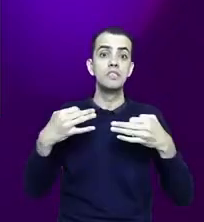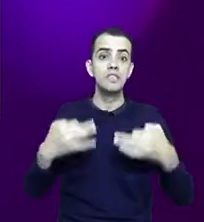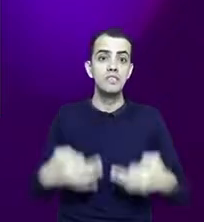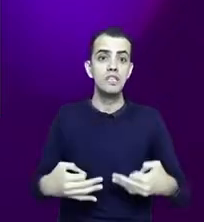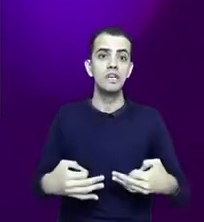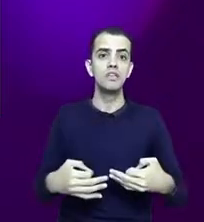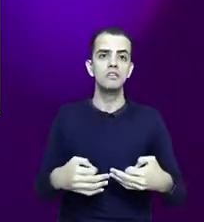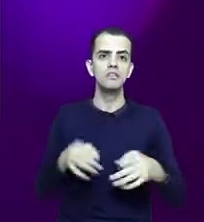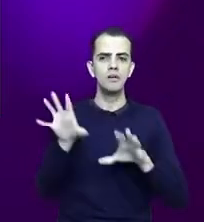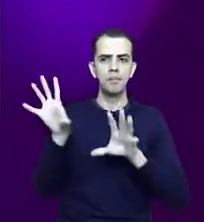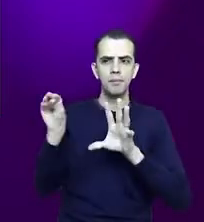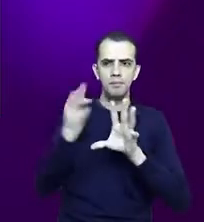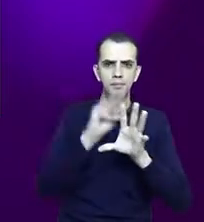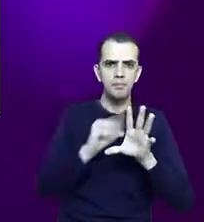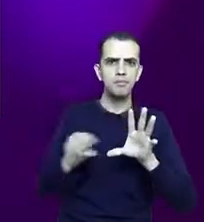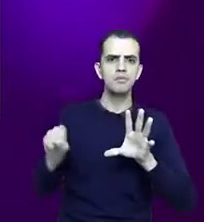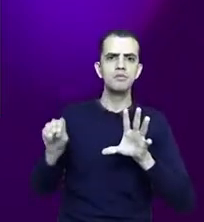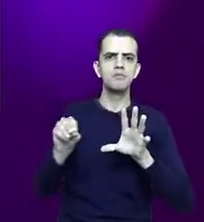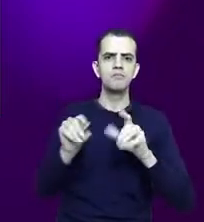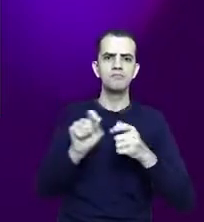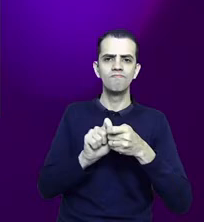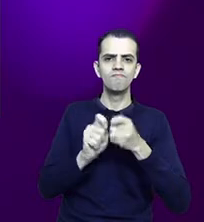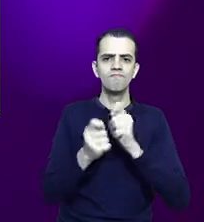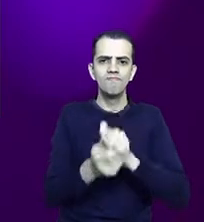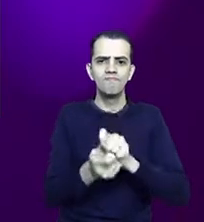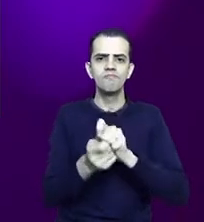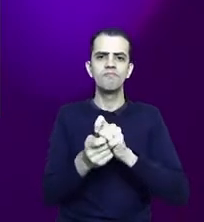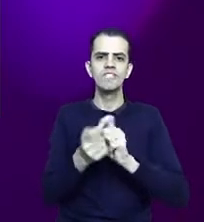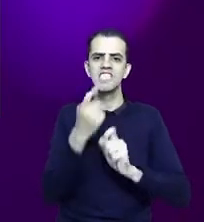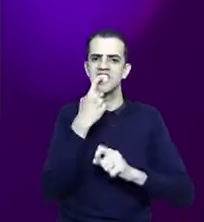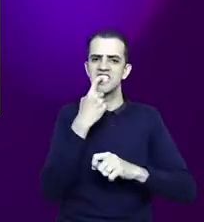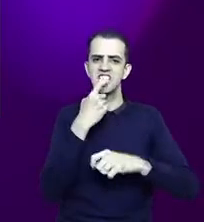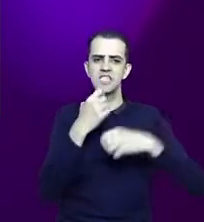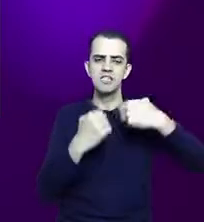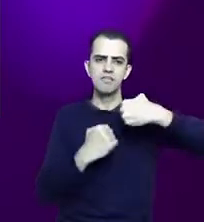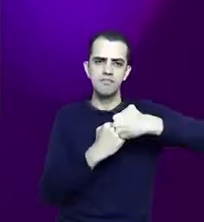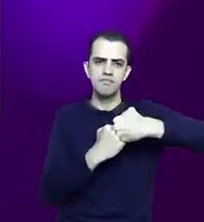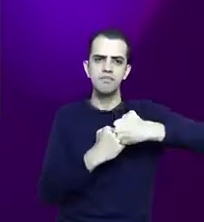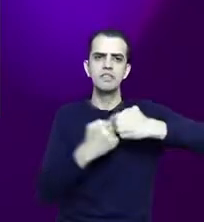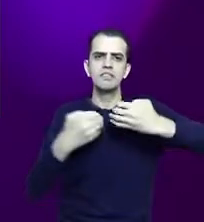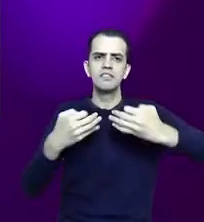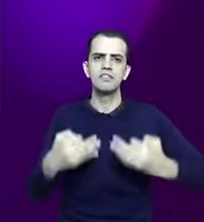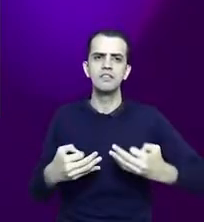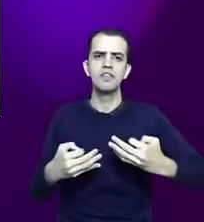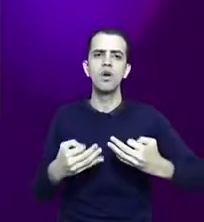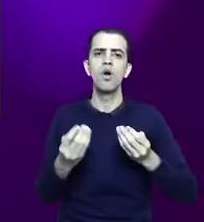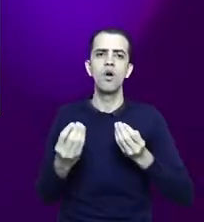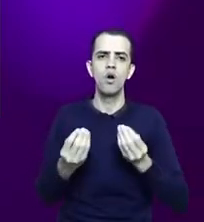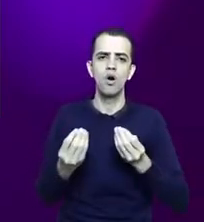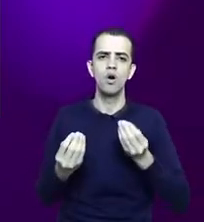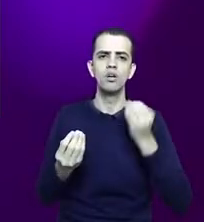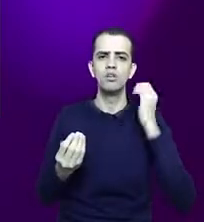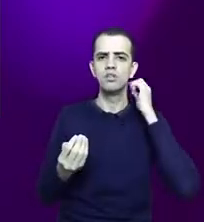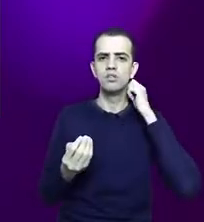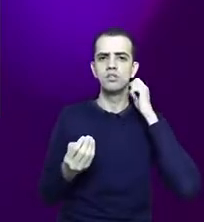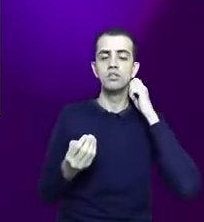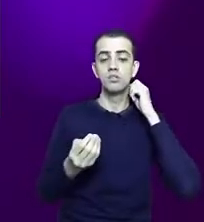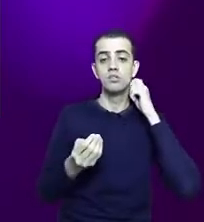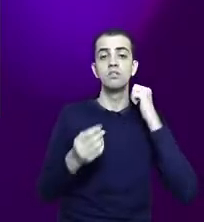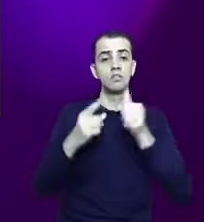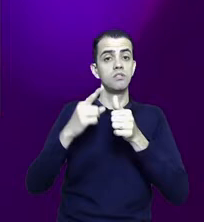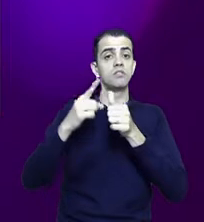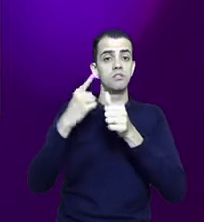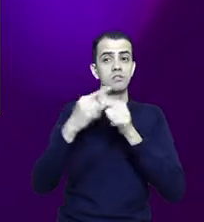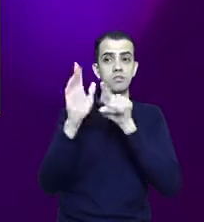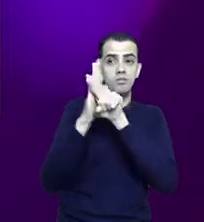de imagens e de reposicionamento ósseo antes da reconstrução protética. Isso é muito importante, né? Porque